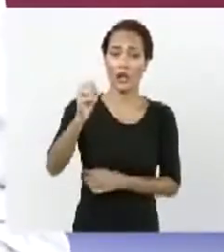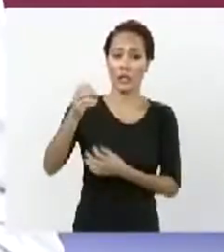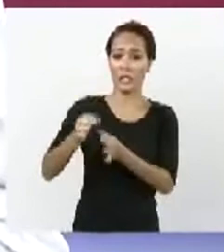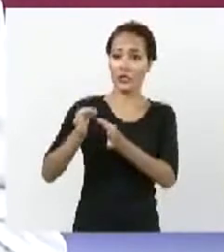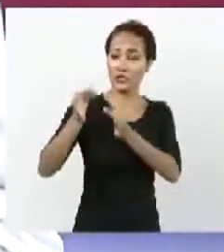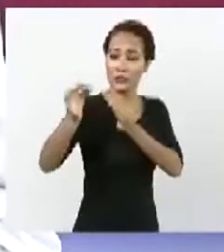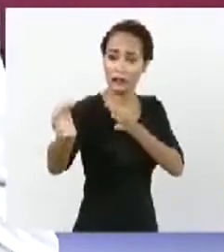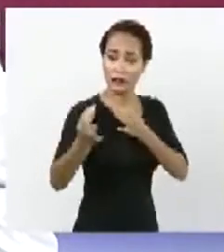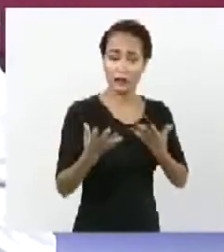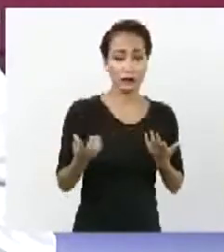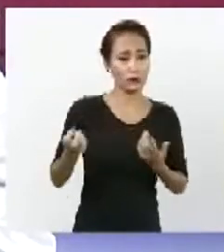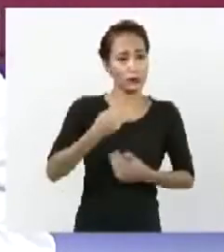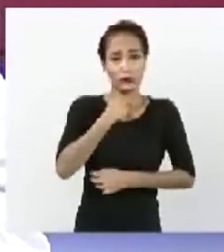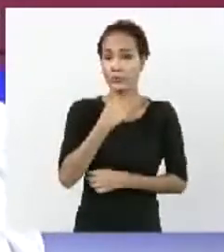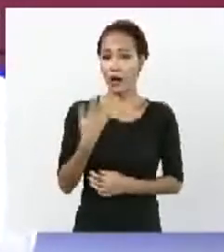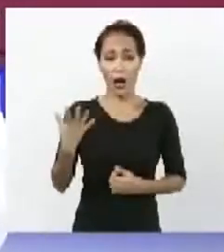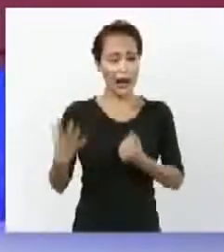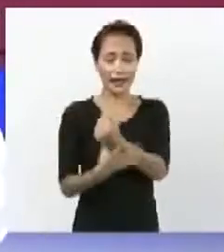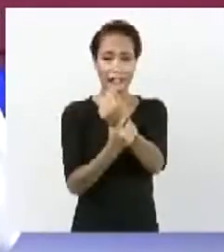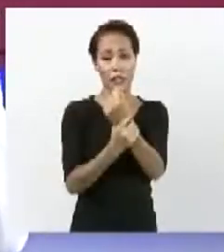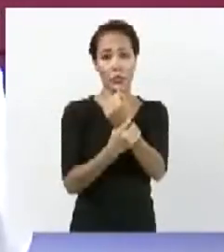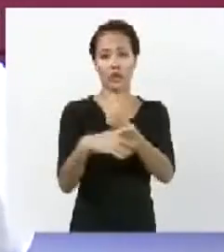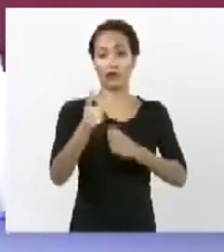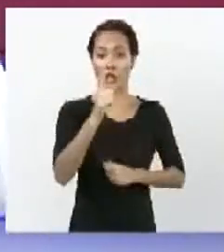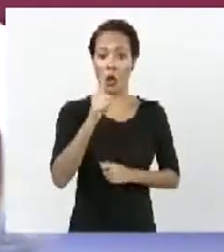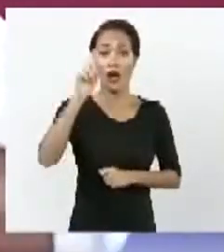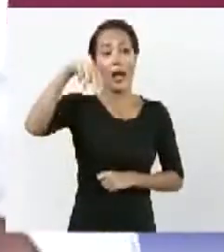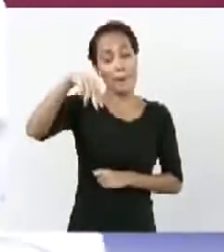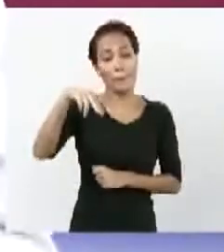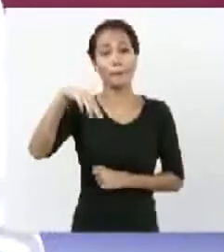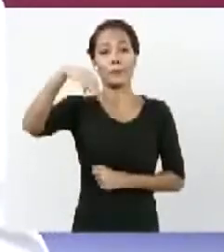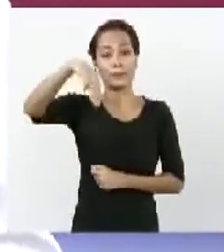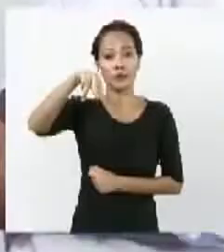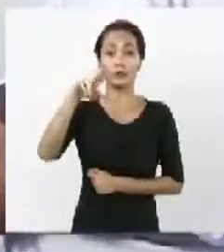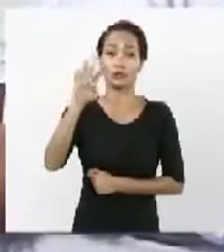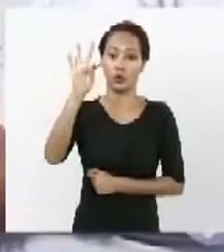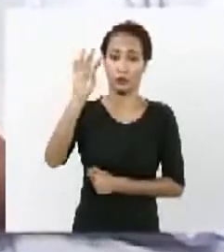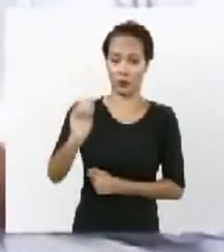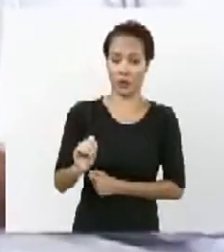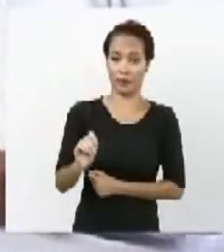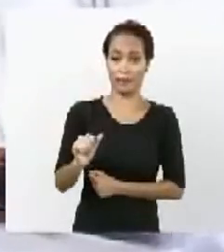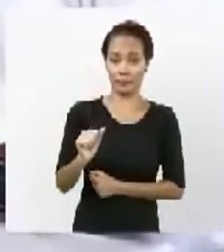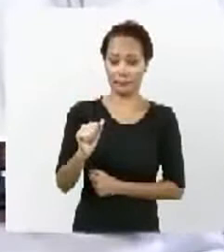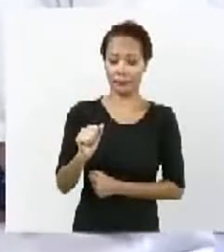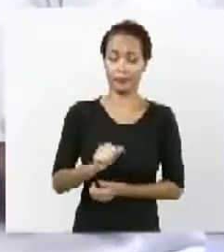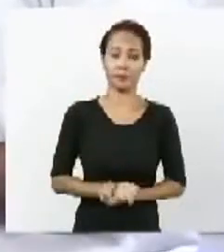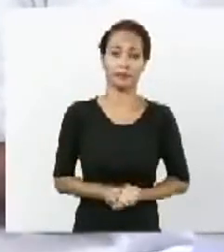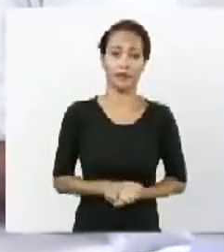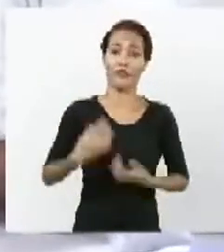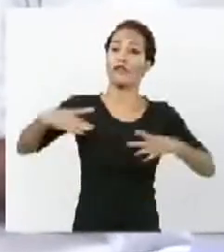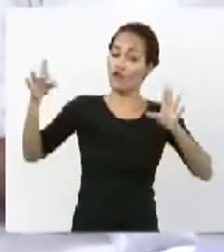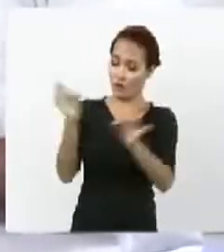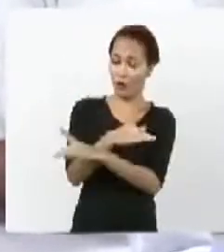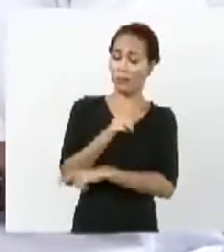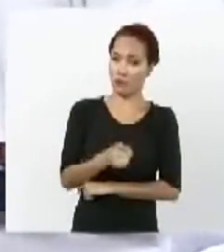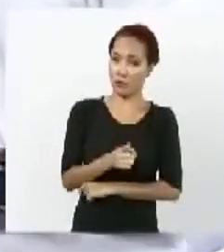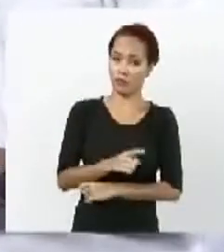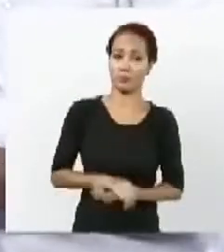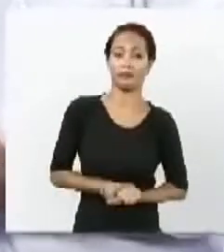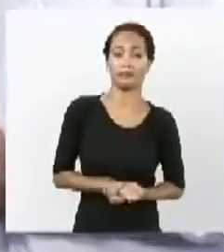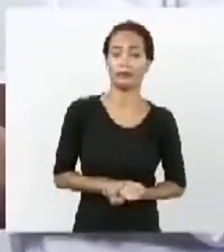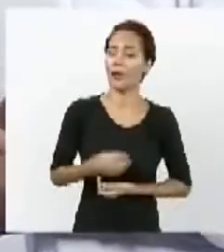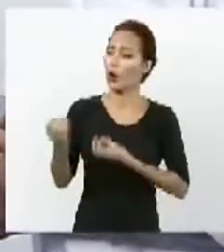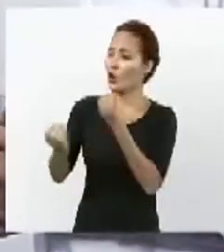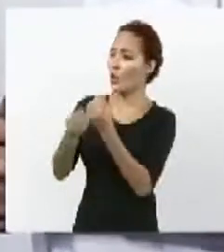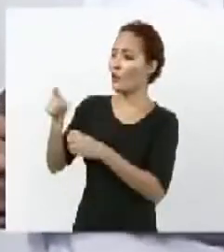não é segurança para o trânsito, não. Isso é fábrica de multa e isso nós vamos acabar. Como o seu programa de governo espera tratar o mercado